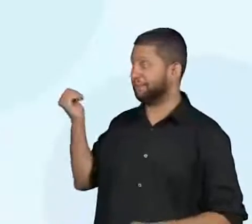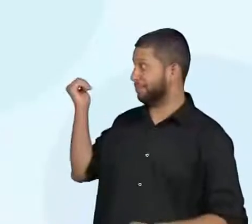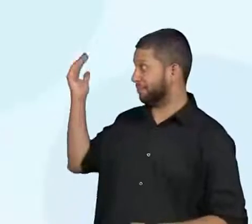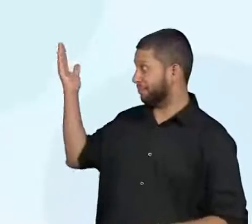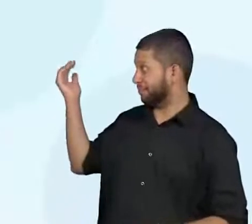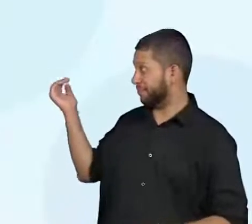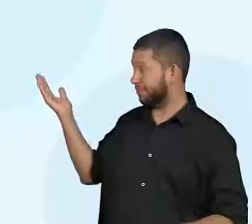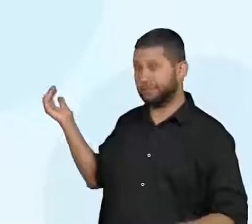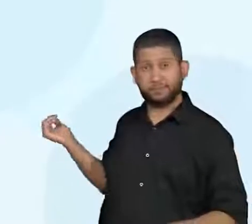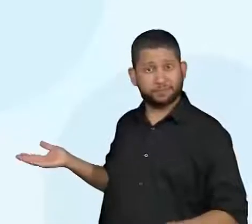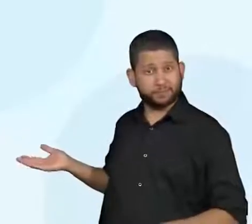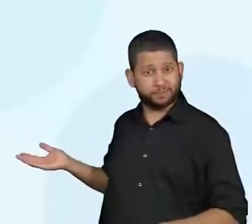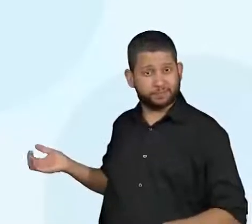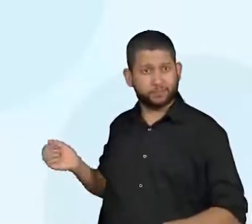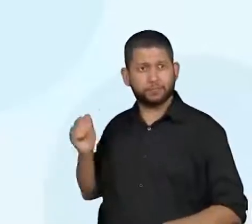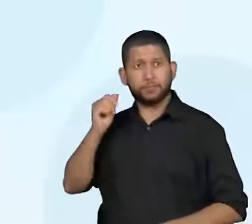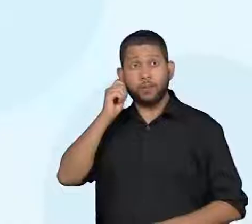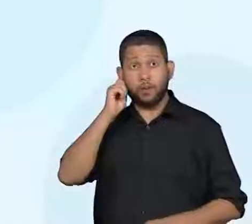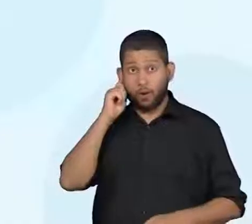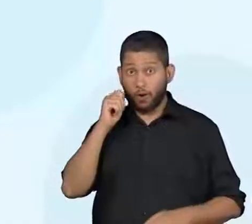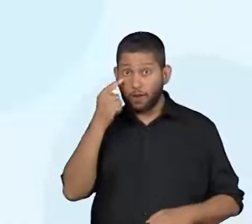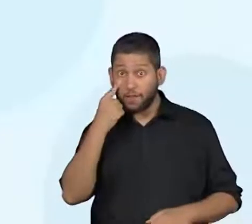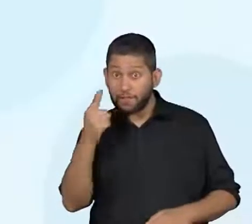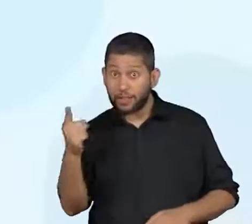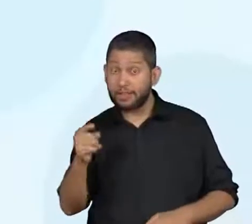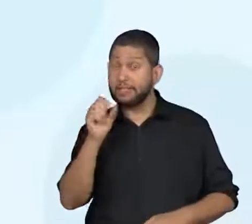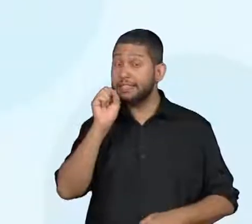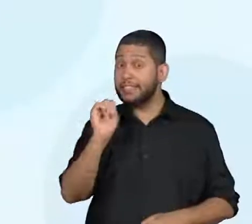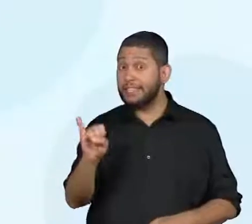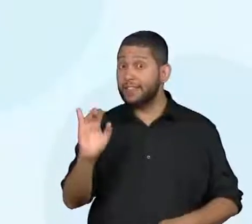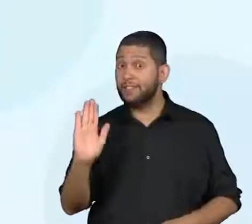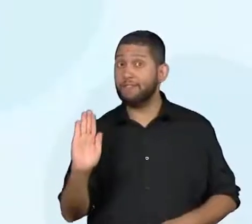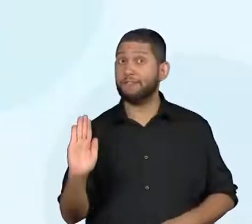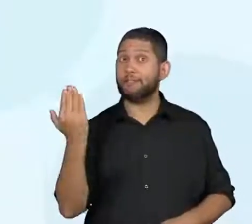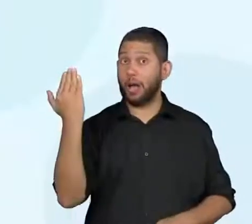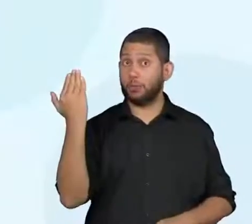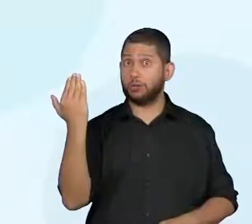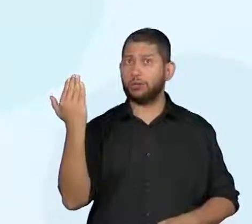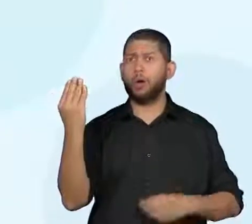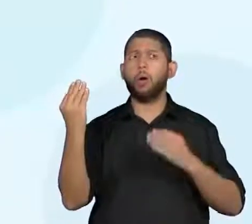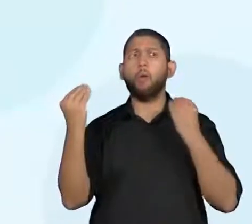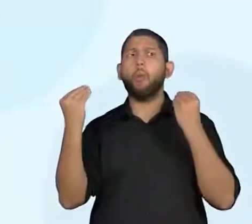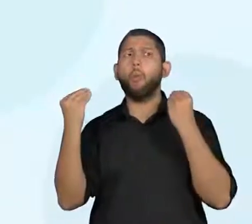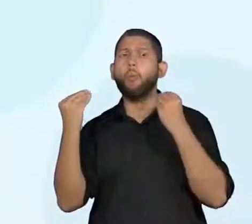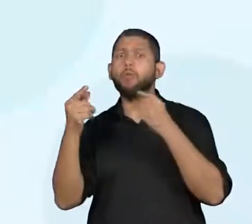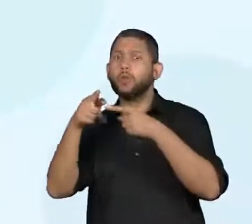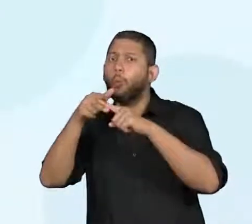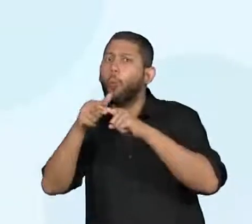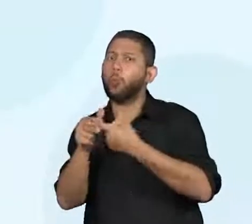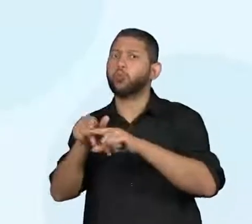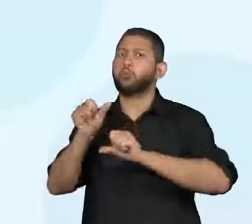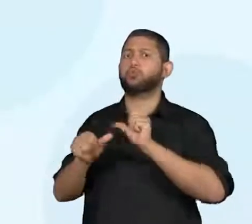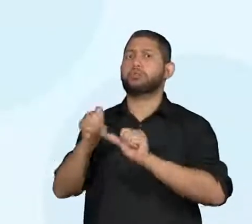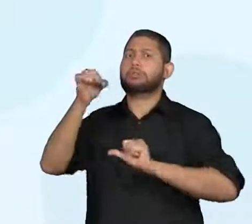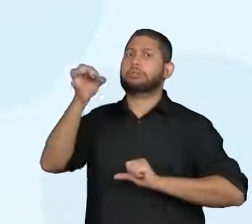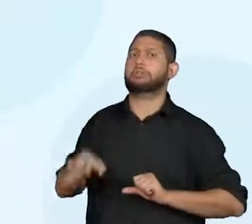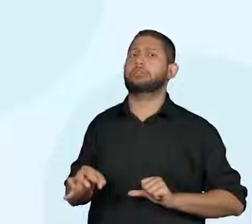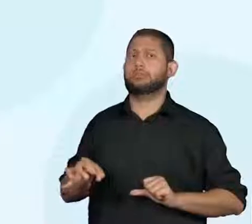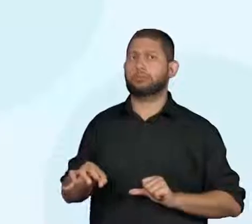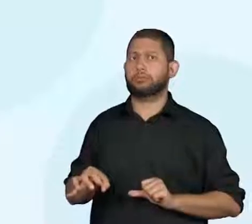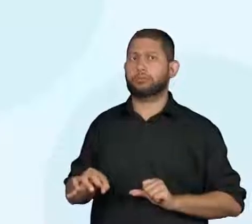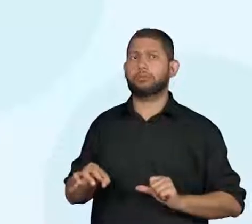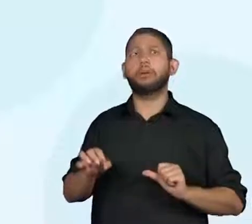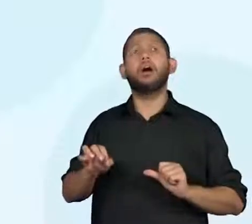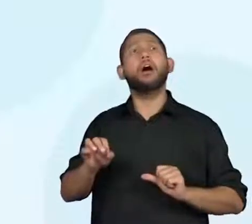Atenção! As alternativas falsas deverão ser corrigidas para